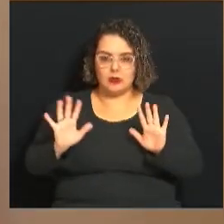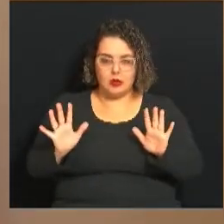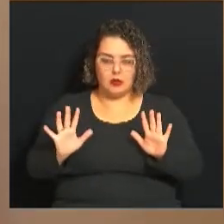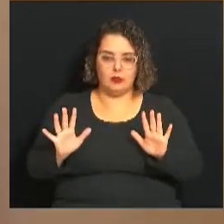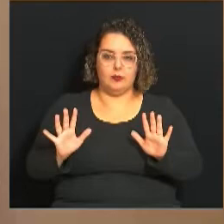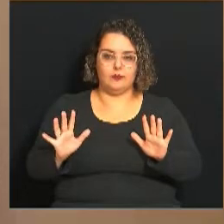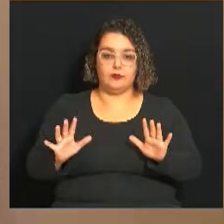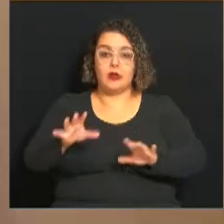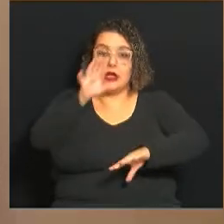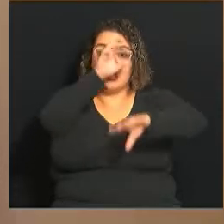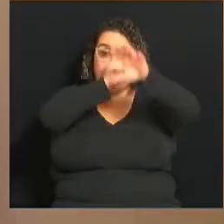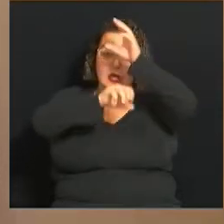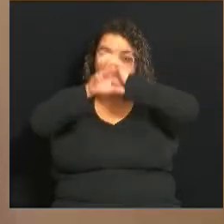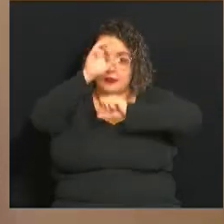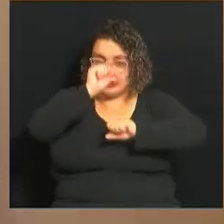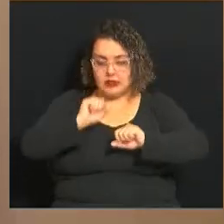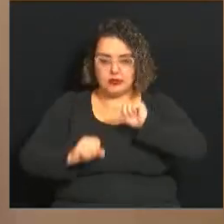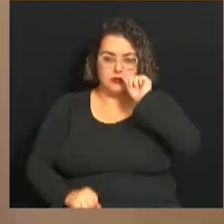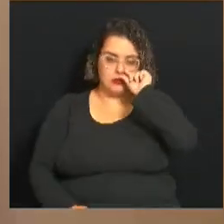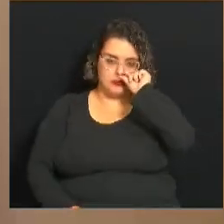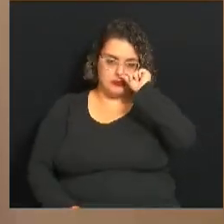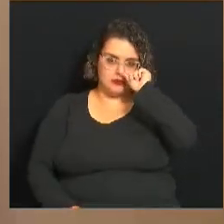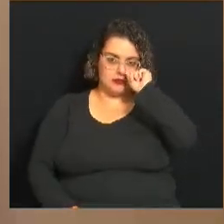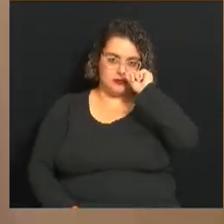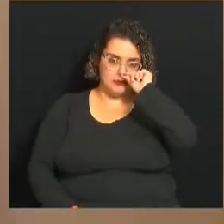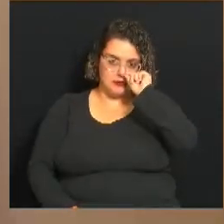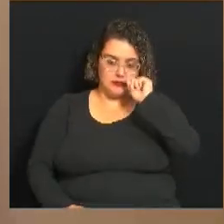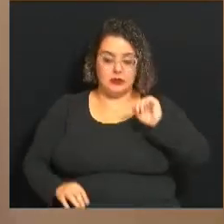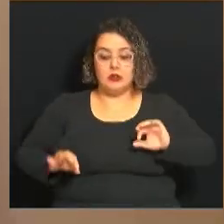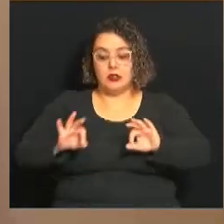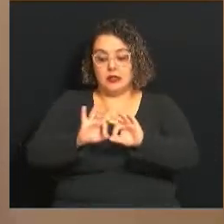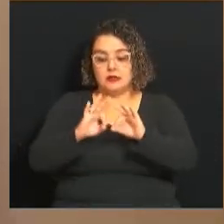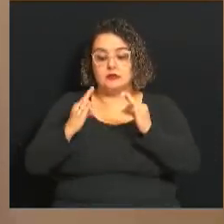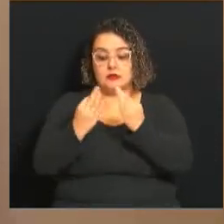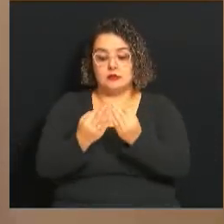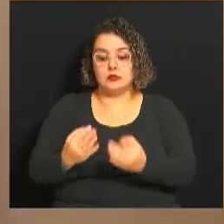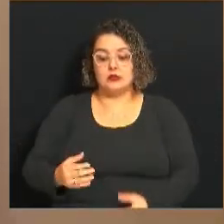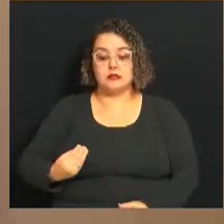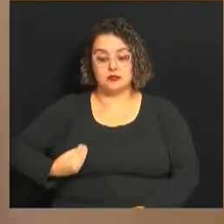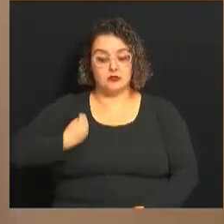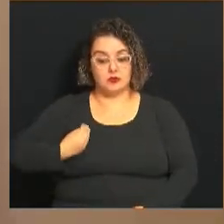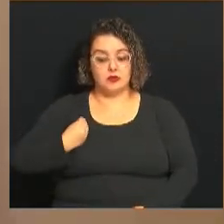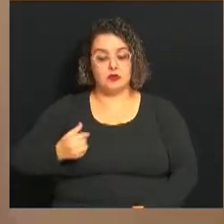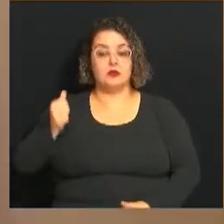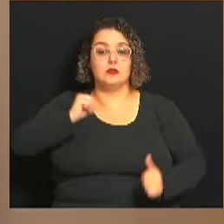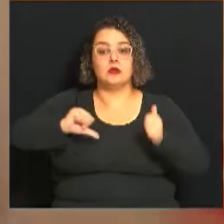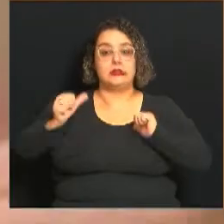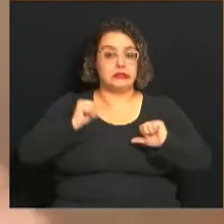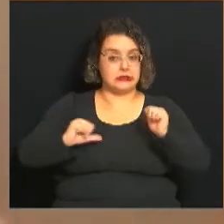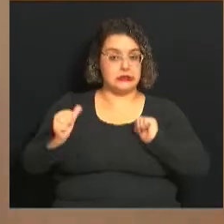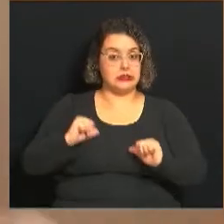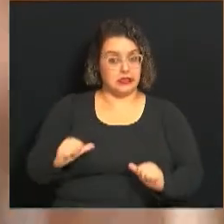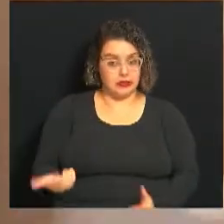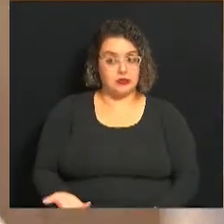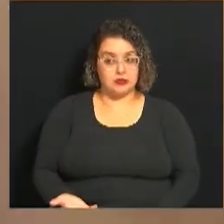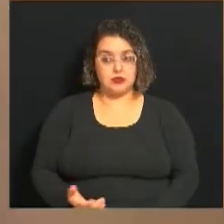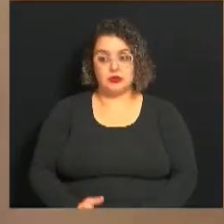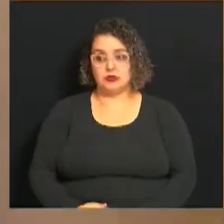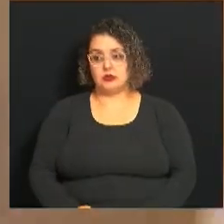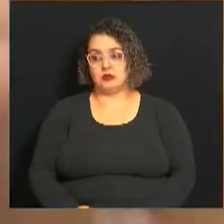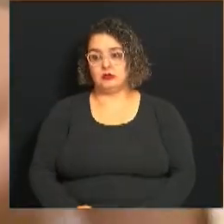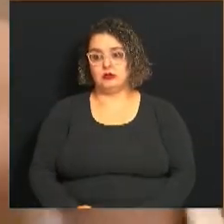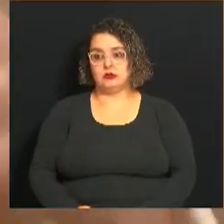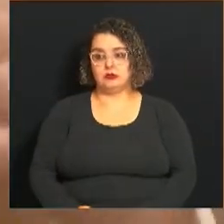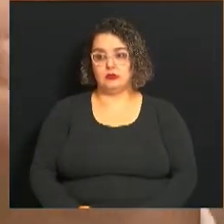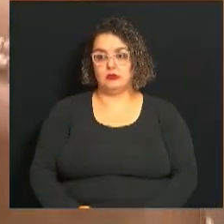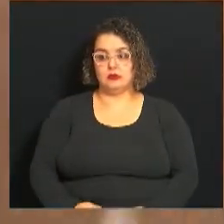é aprendida. Então, as famílias vivenciaram muita ansiedade, até porque fase roxa, fase